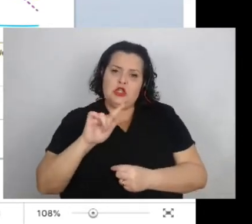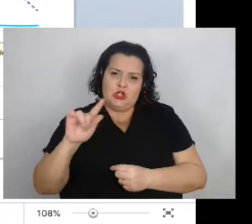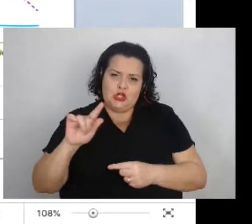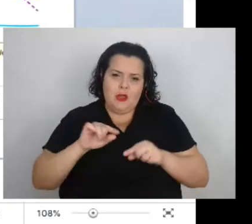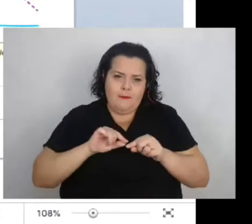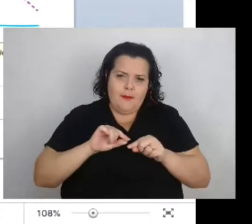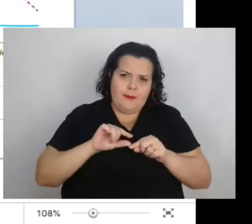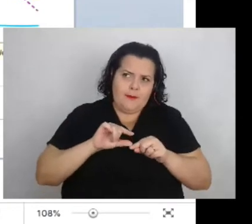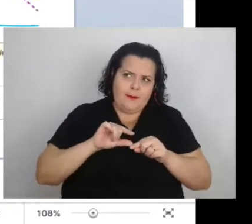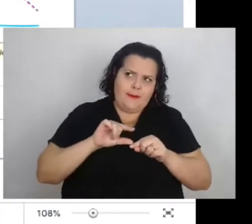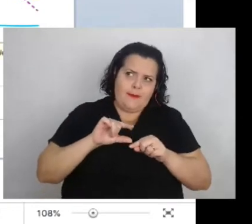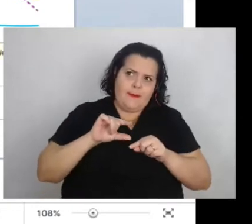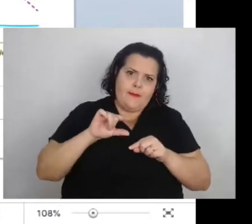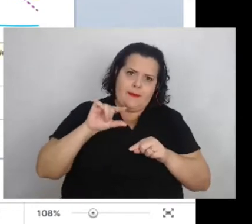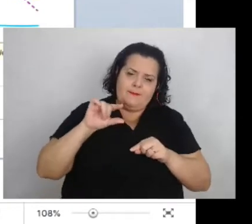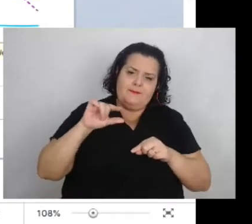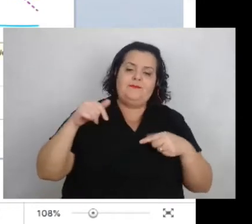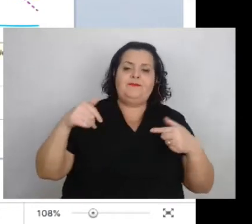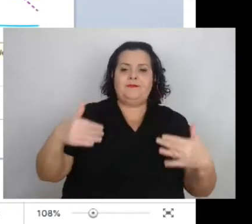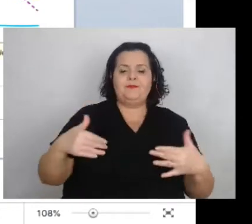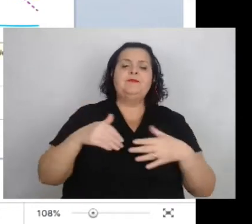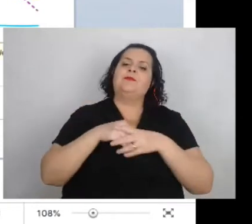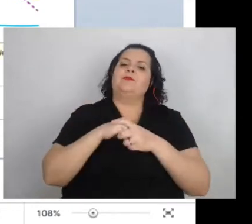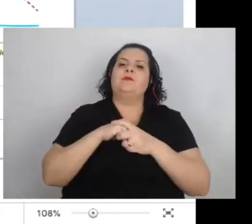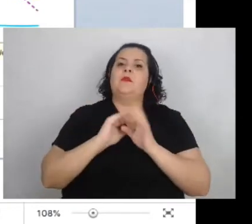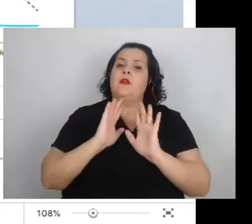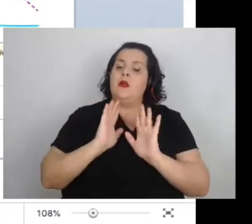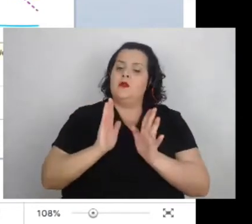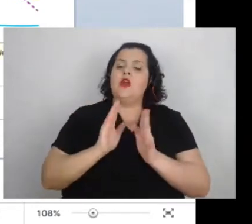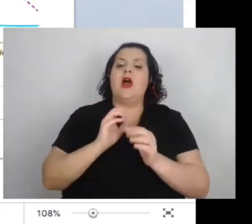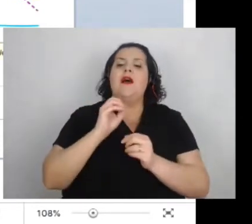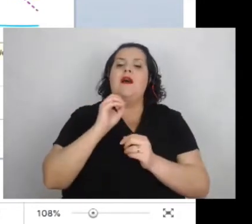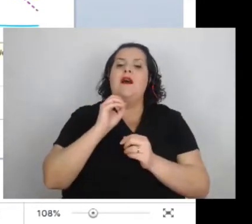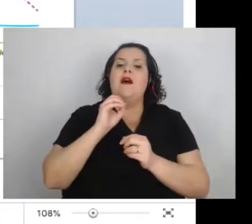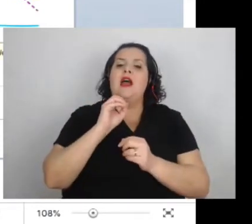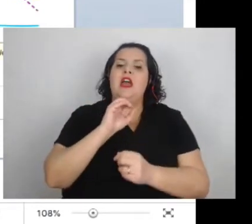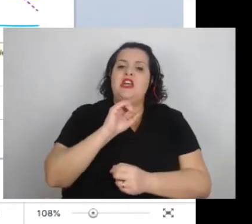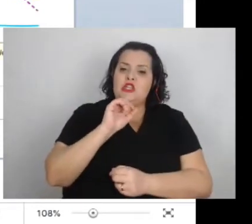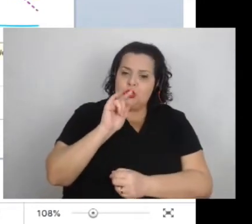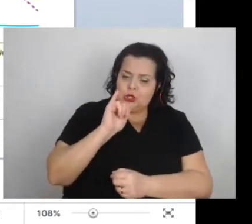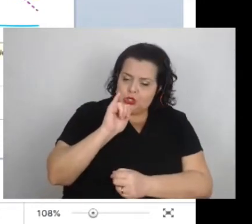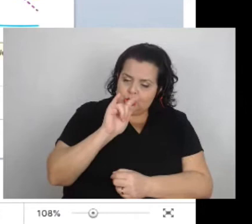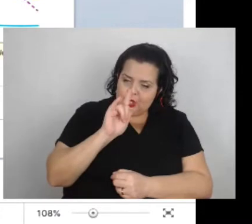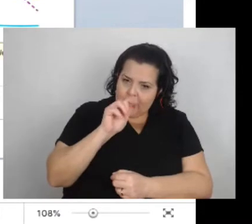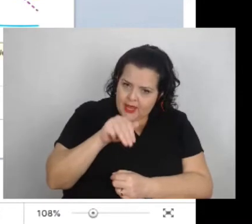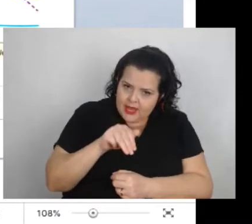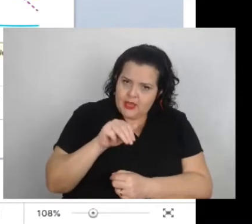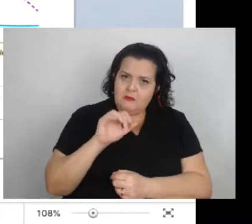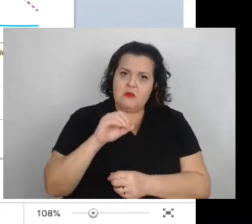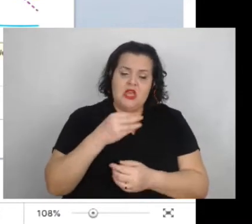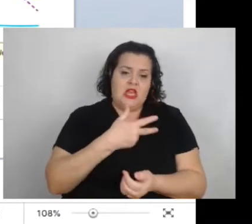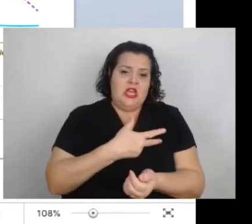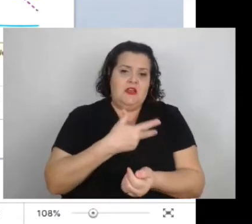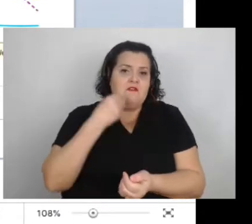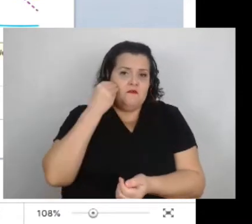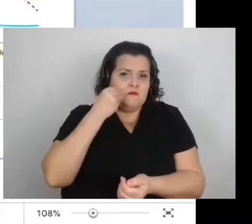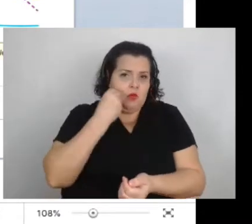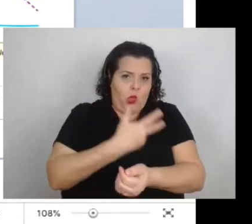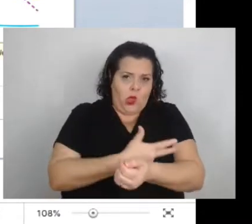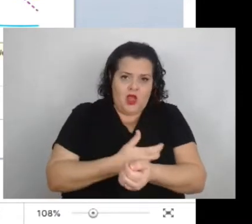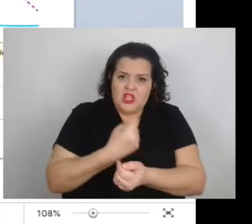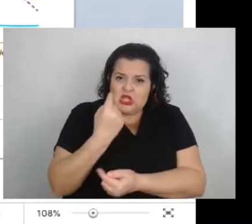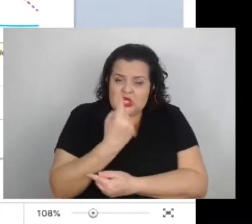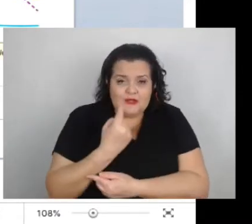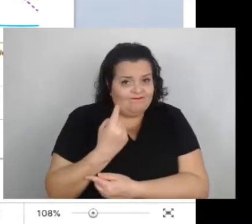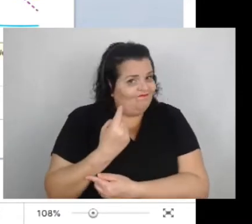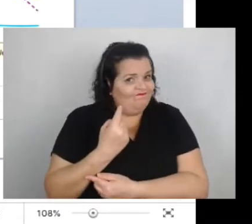persistir. Então, já digo aos senhores que um teste de IgM isoladamente positivo, ele pode ser um